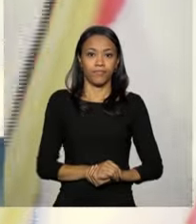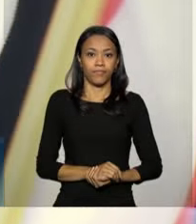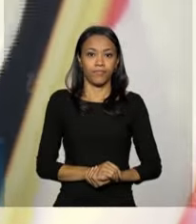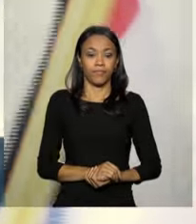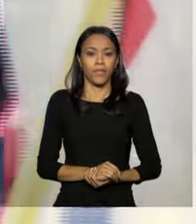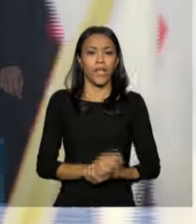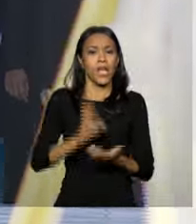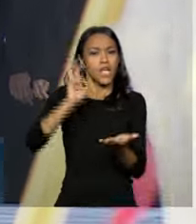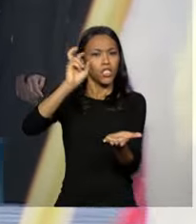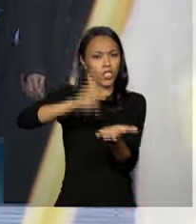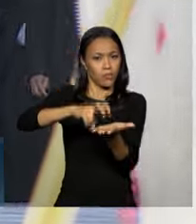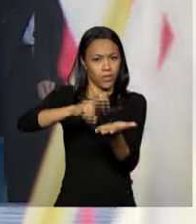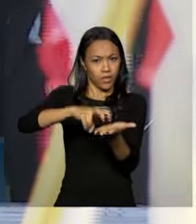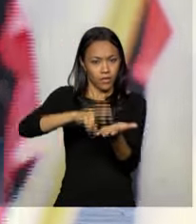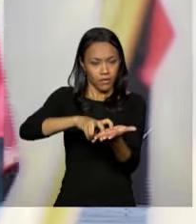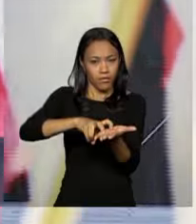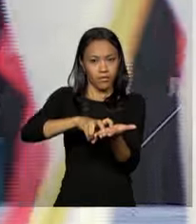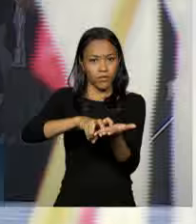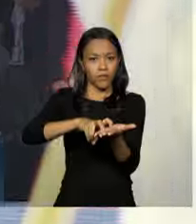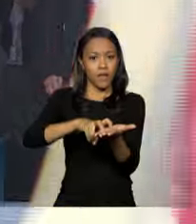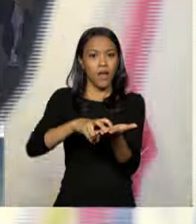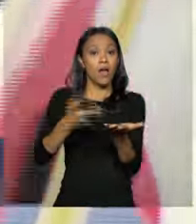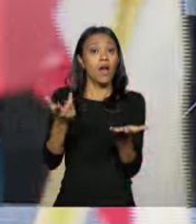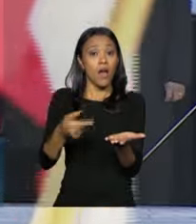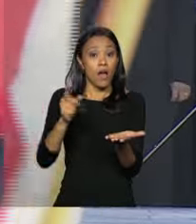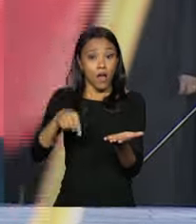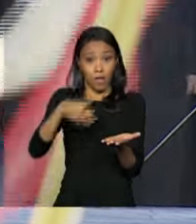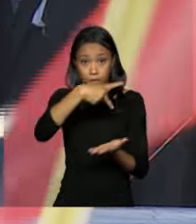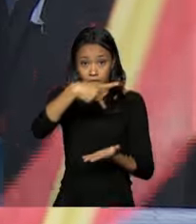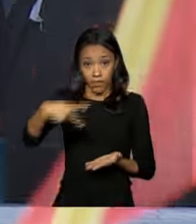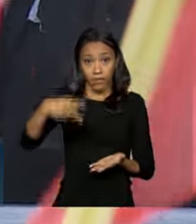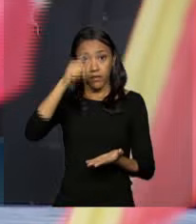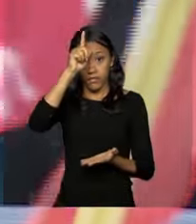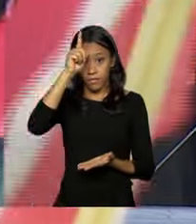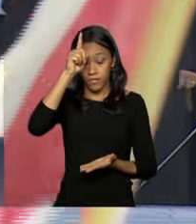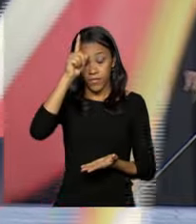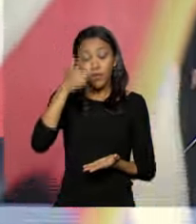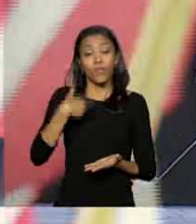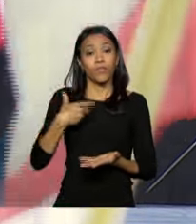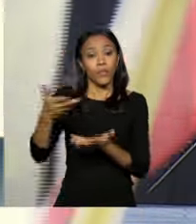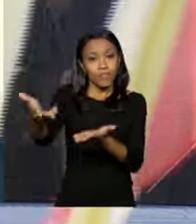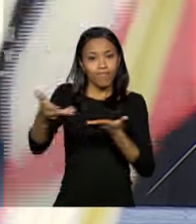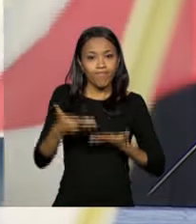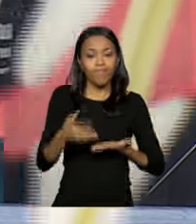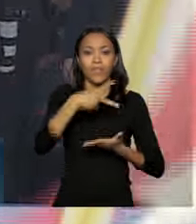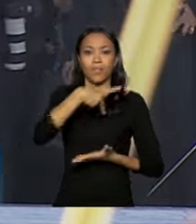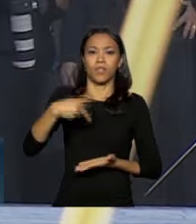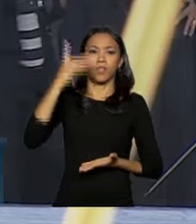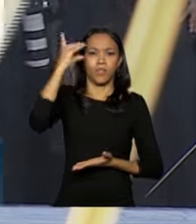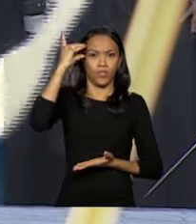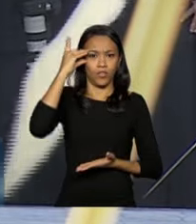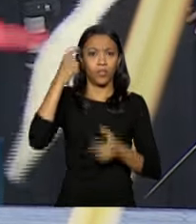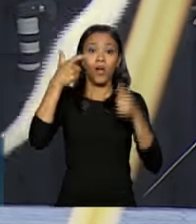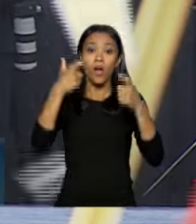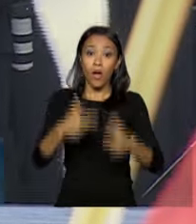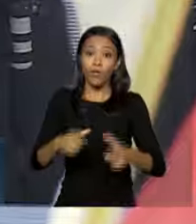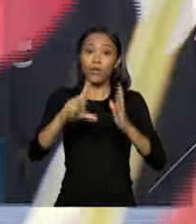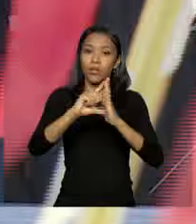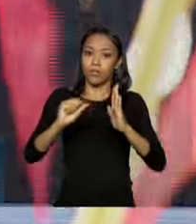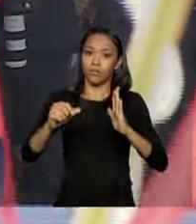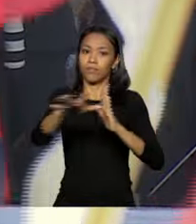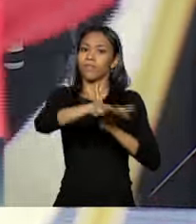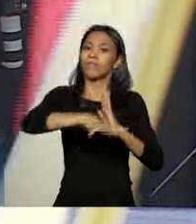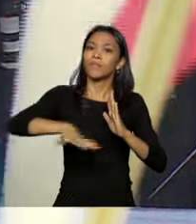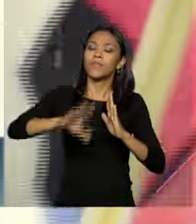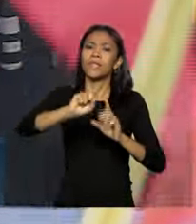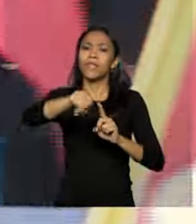Na manhã desta quinta-feira, a chanceler Angela Merkel foi recebida pela presidenta Dilma Rousseff no Palácio do Planalto,